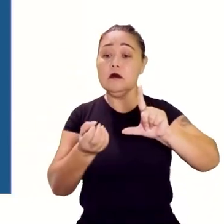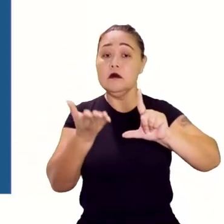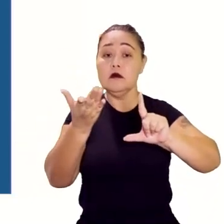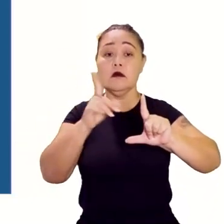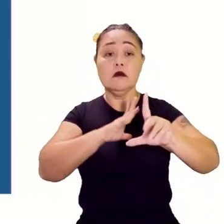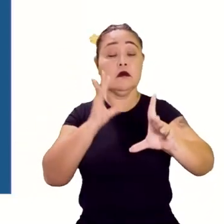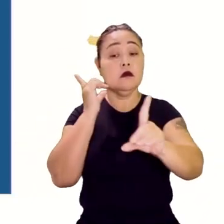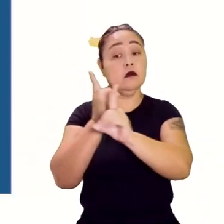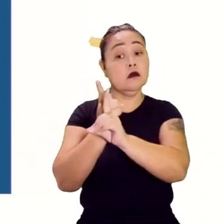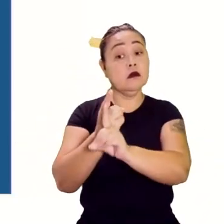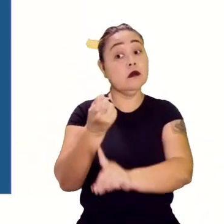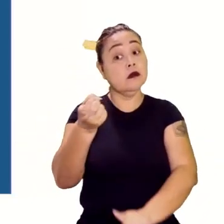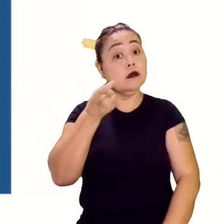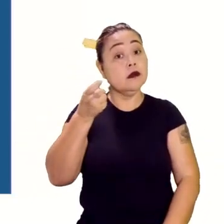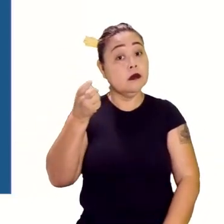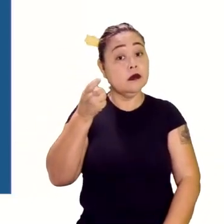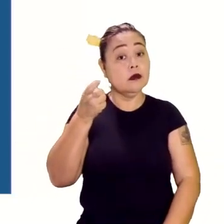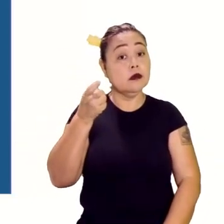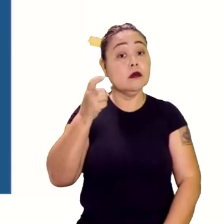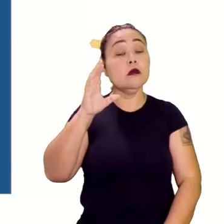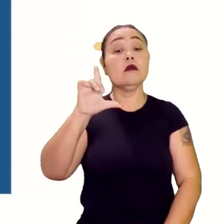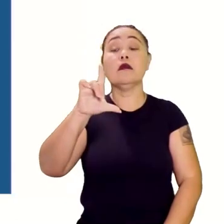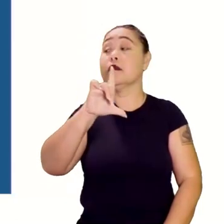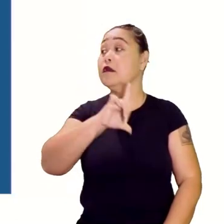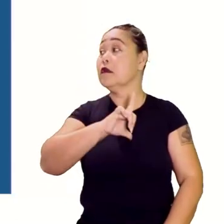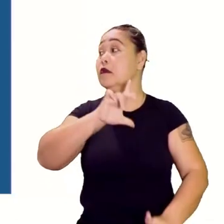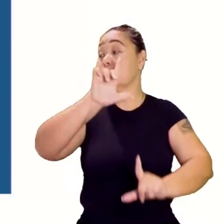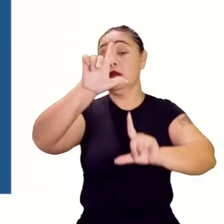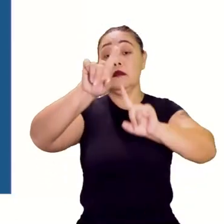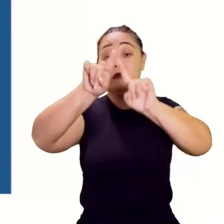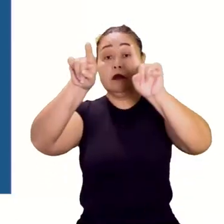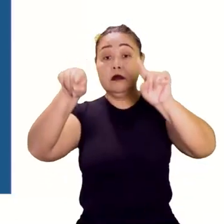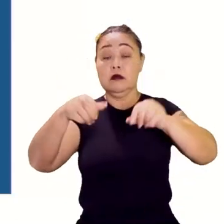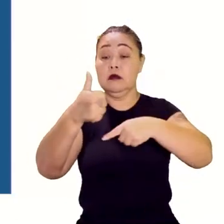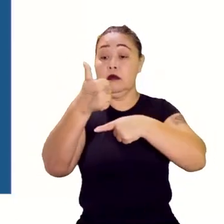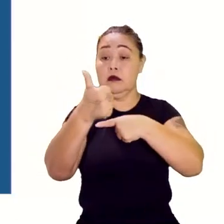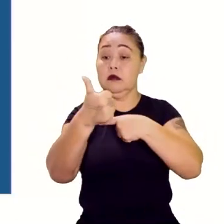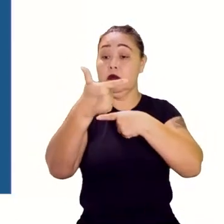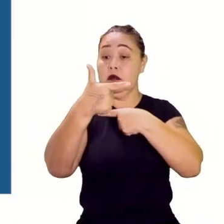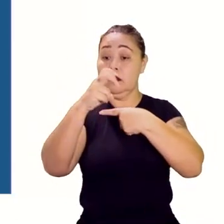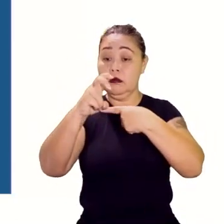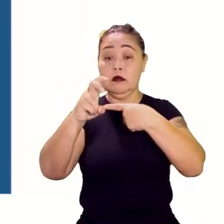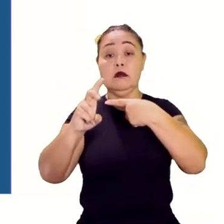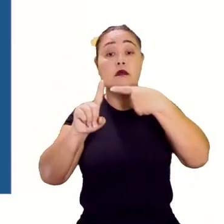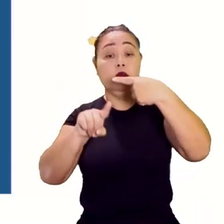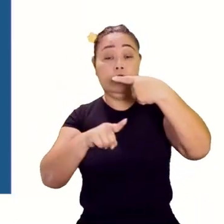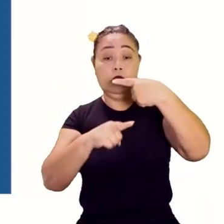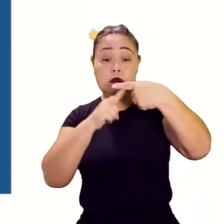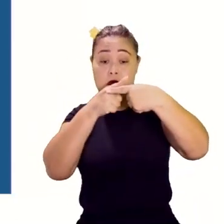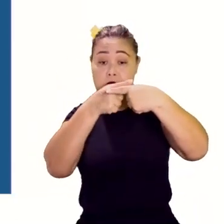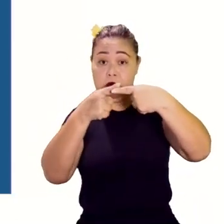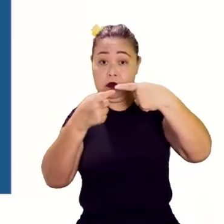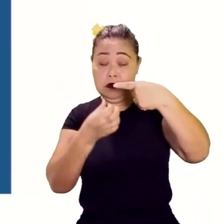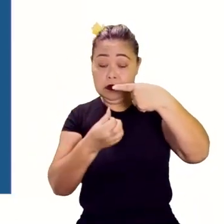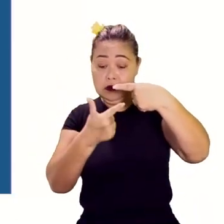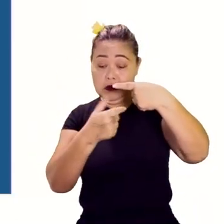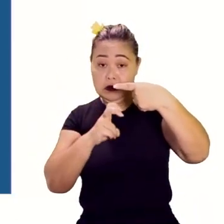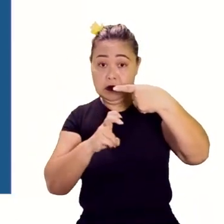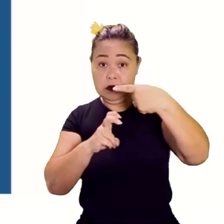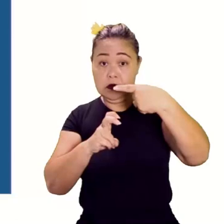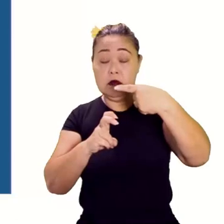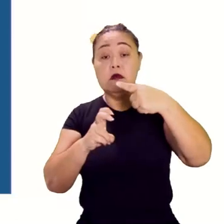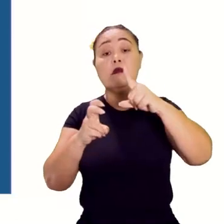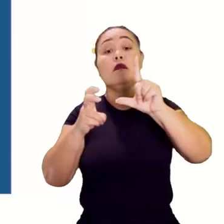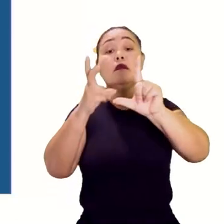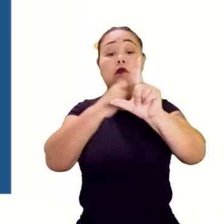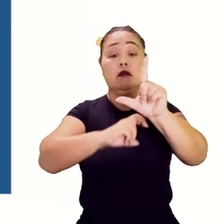logaritmos, determine o valor de x, onde o logaritmo de 125 dividido por